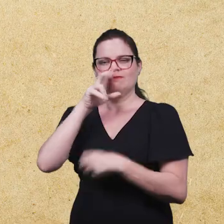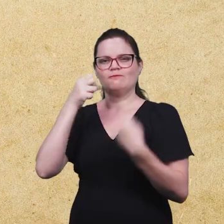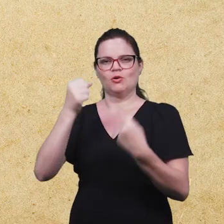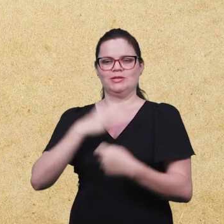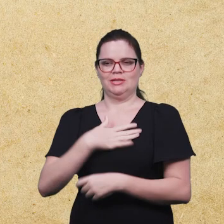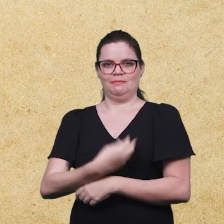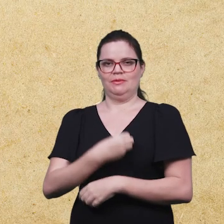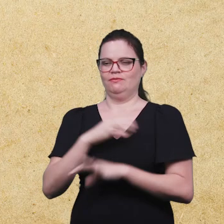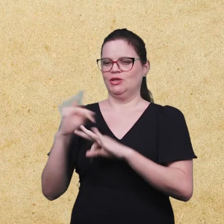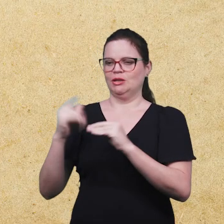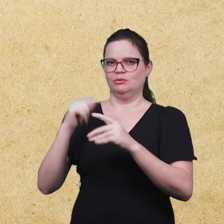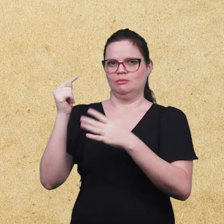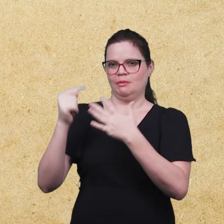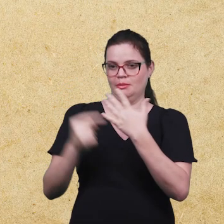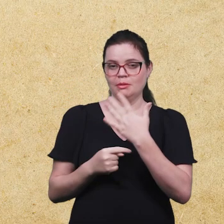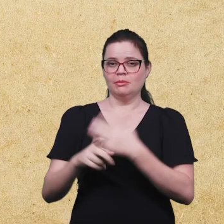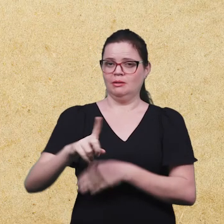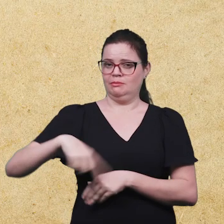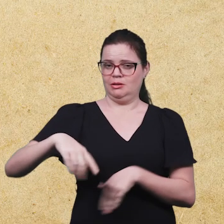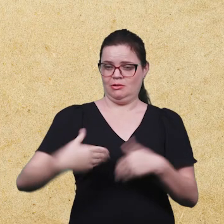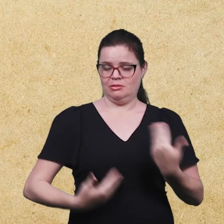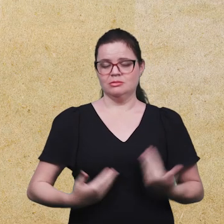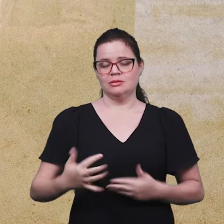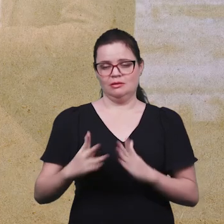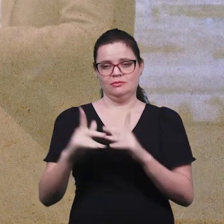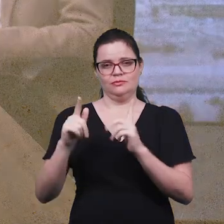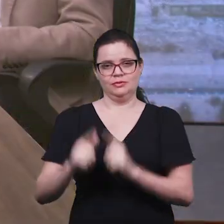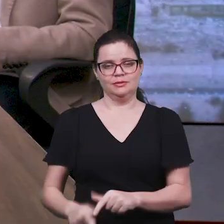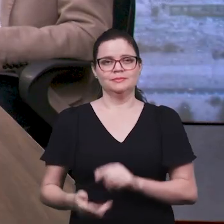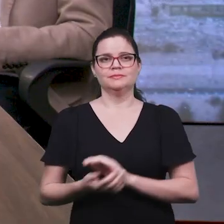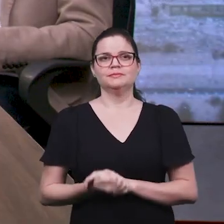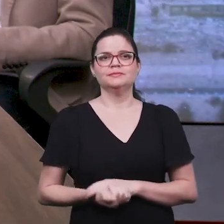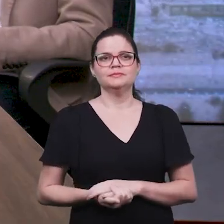O Senhor é tudo isso para a igreja. Então,